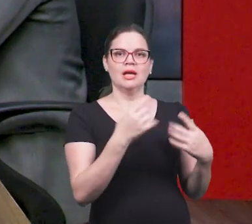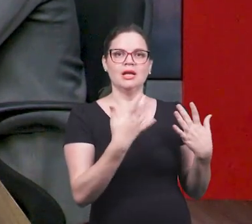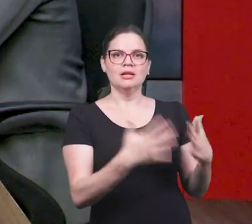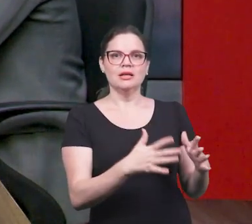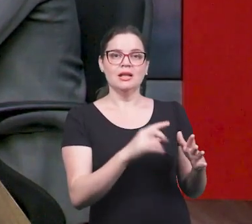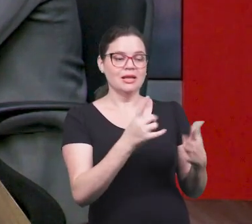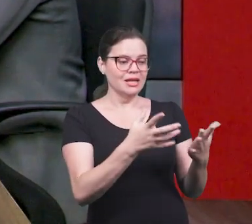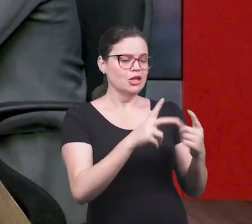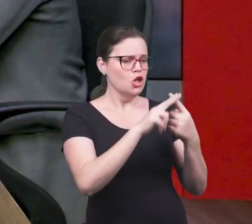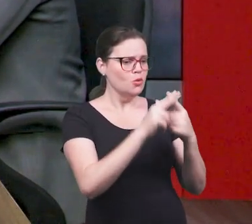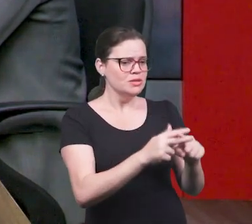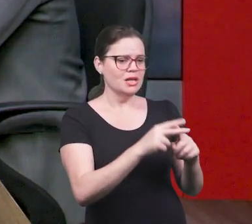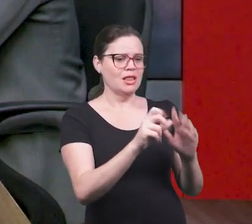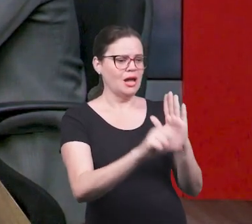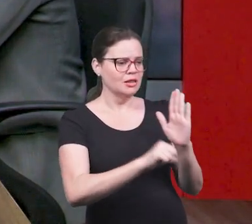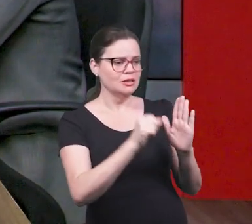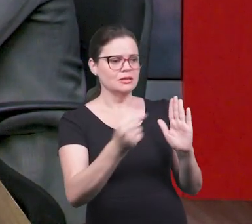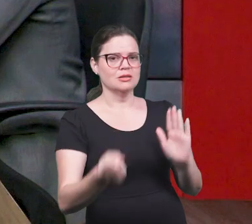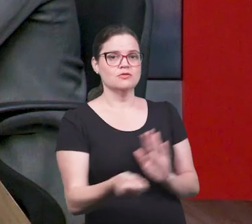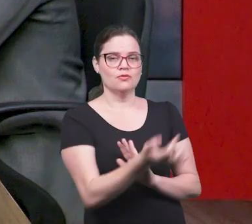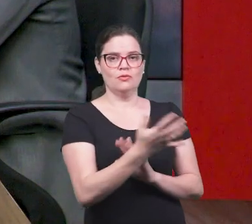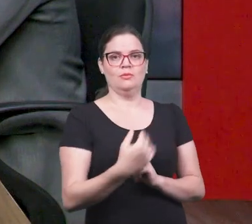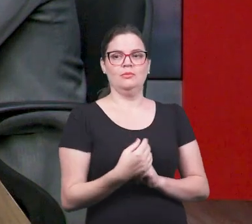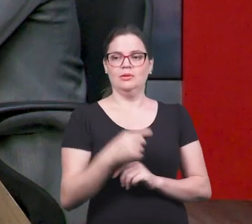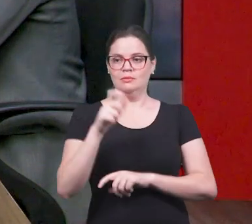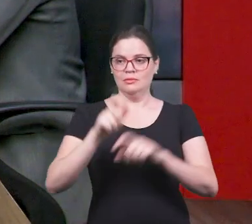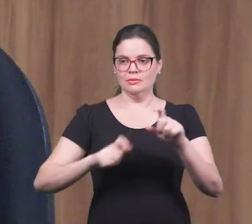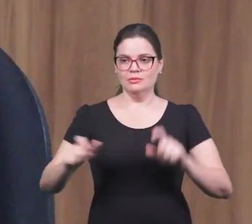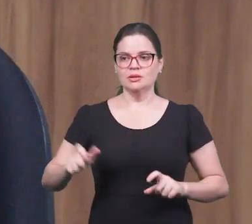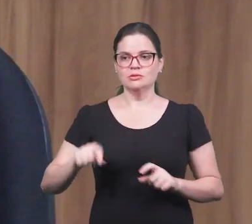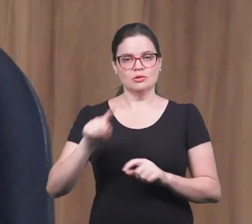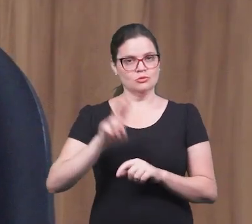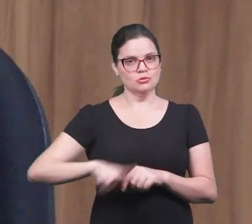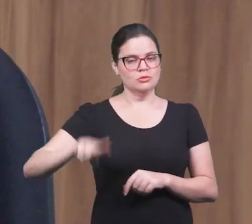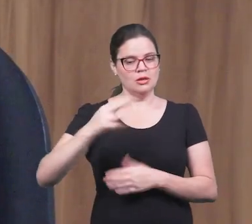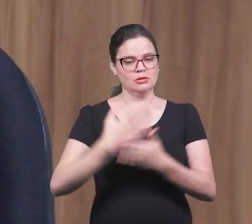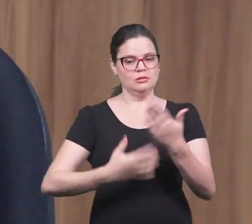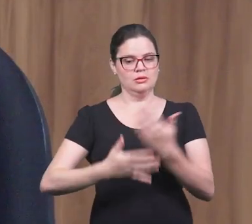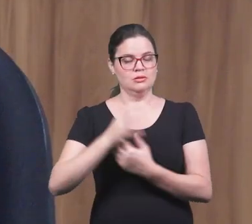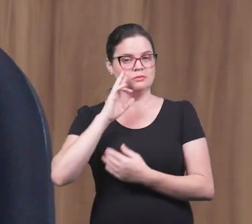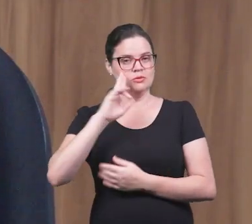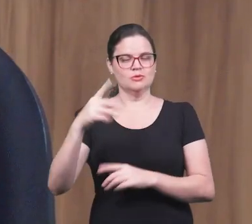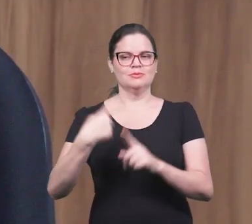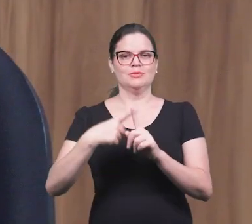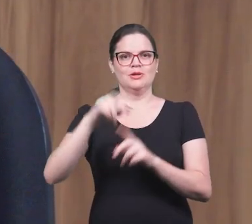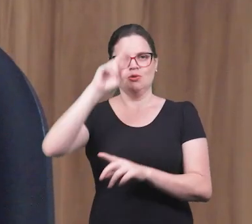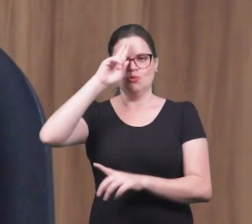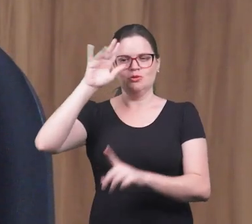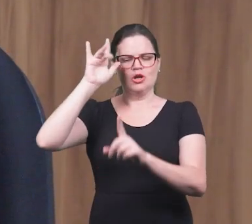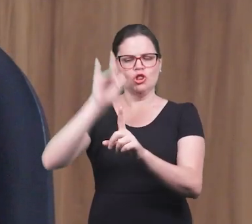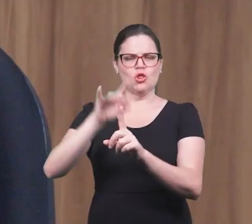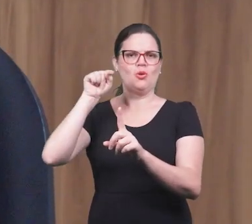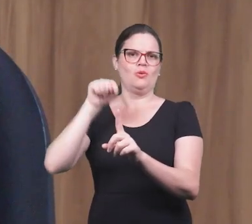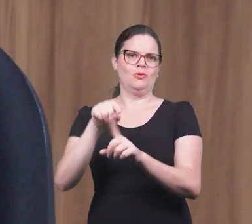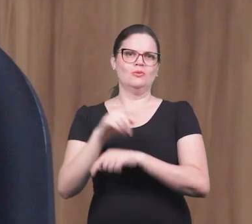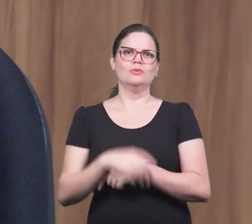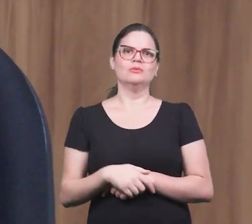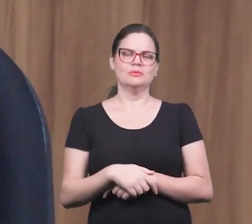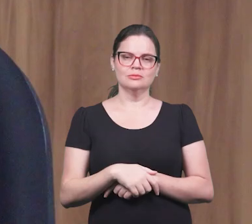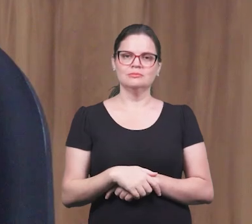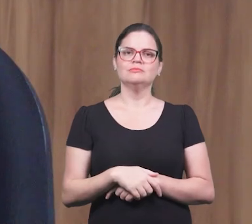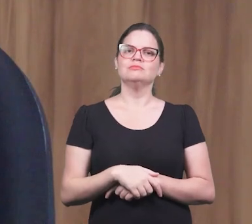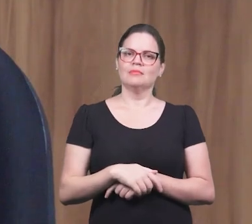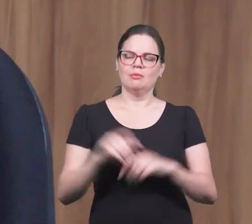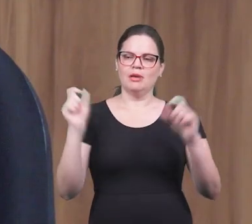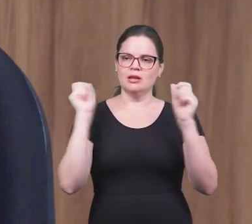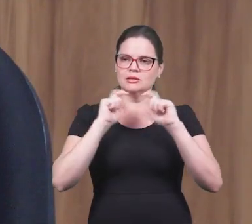homens usados pelo Senhor, que movidos pelo Senhor, né, lutaram pela prevalência da palavra, pela